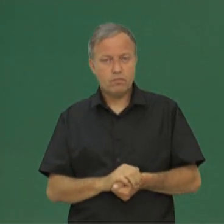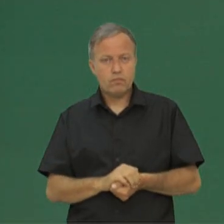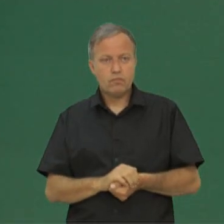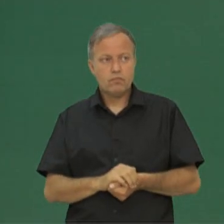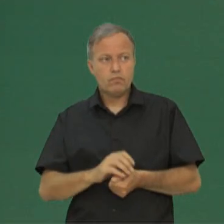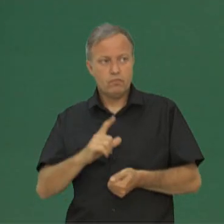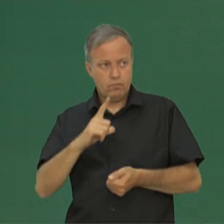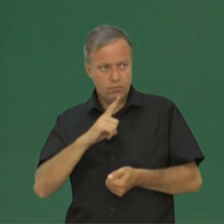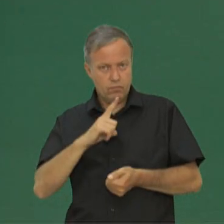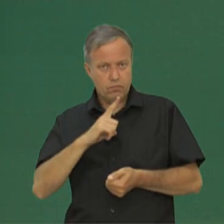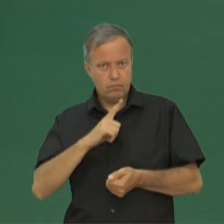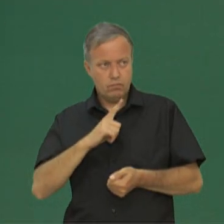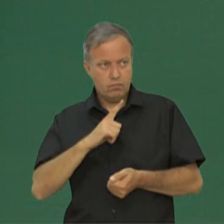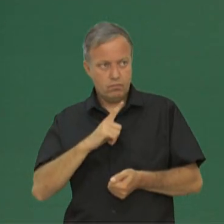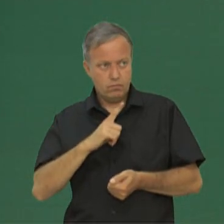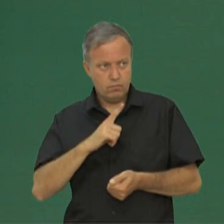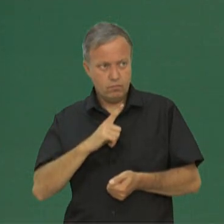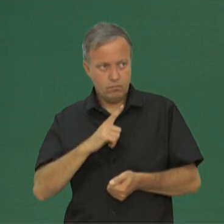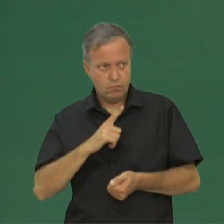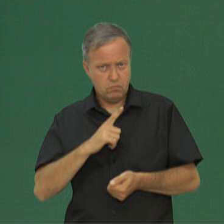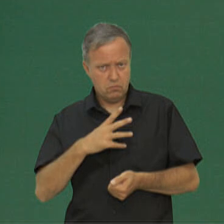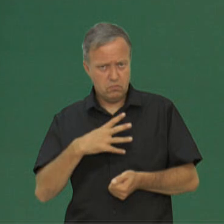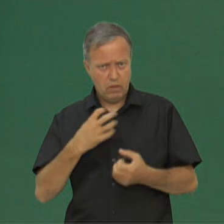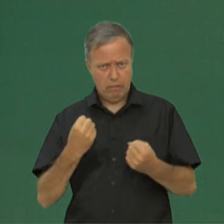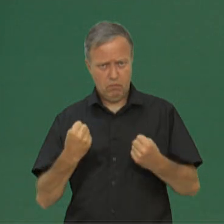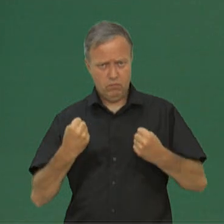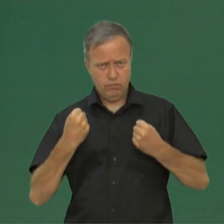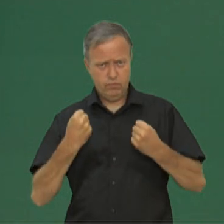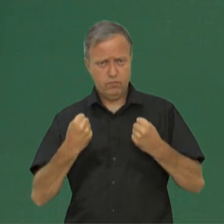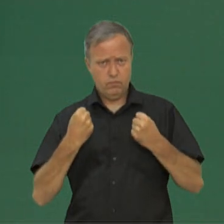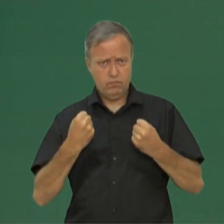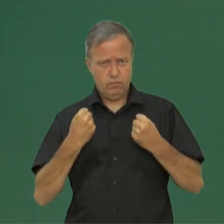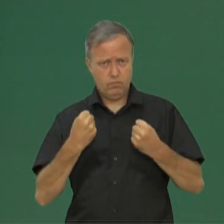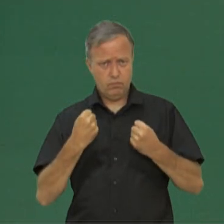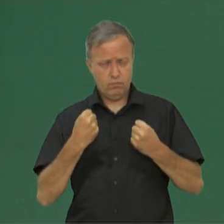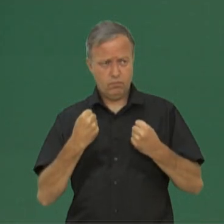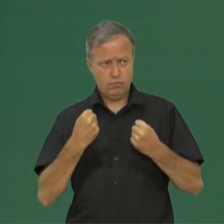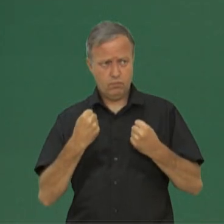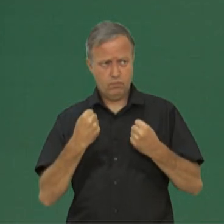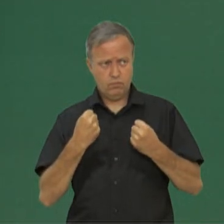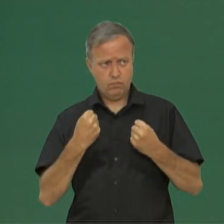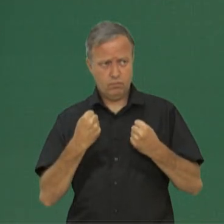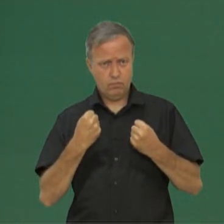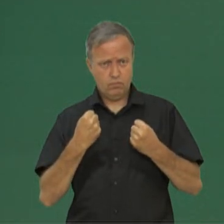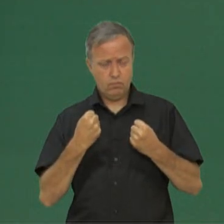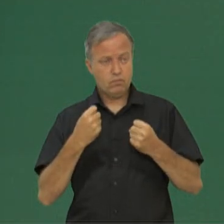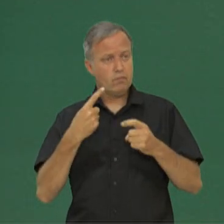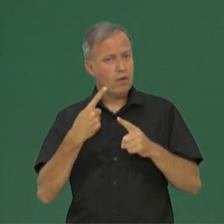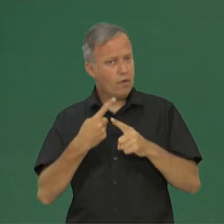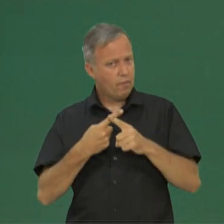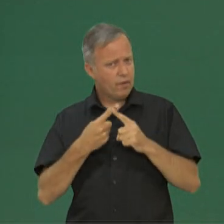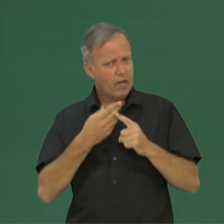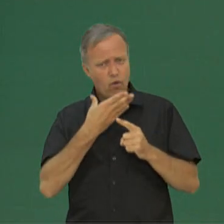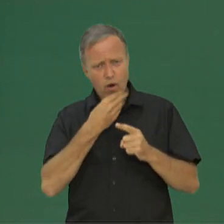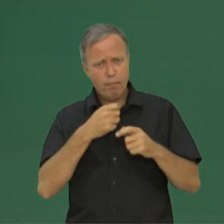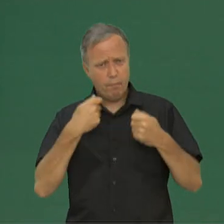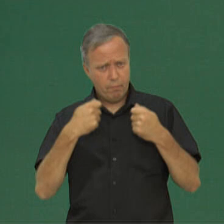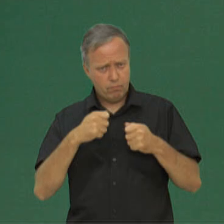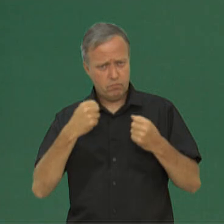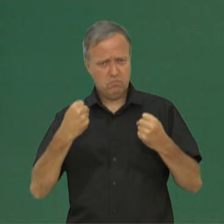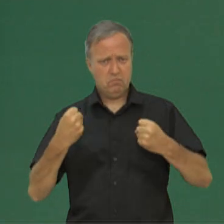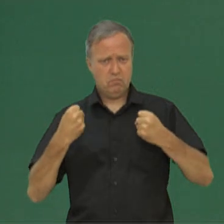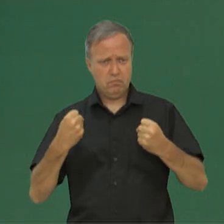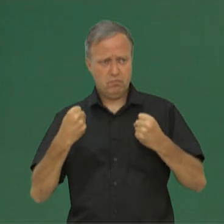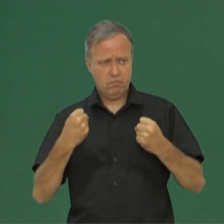ele tinha que ser uma pessoa bem forte. Por quê? Porque a professora tinha que ter